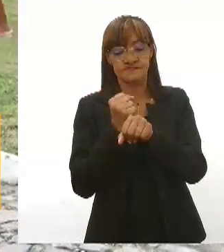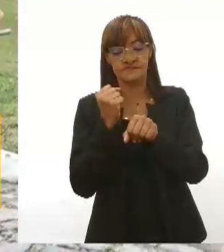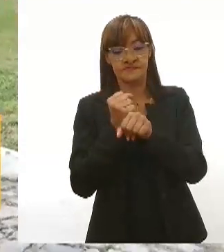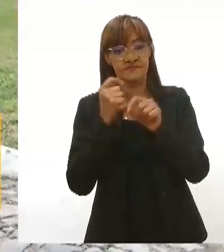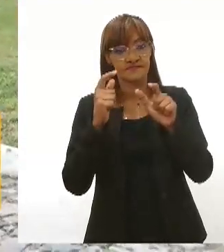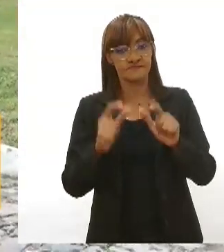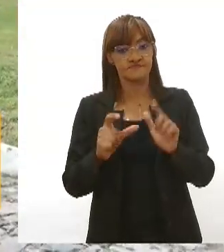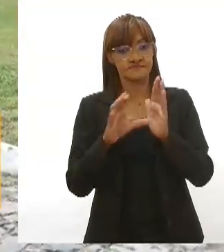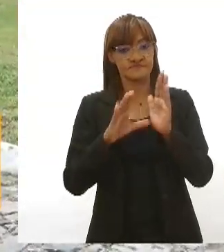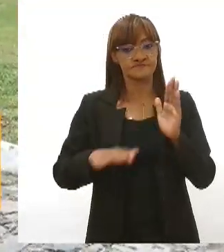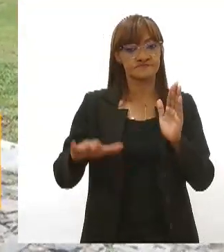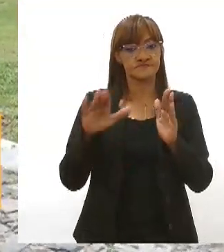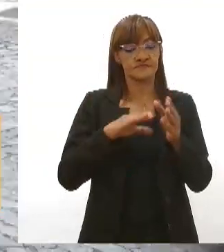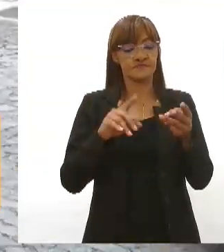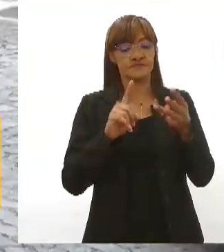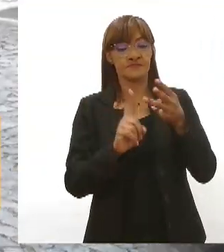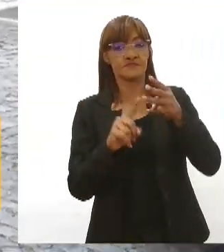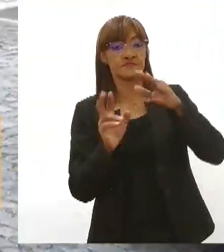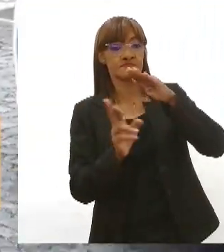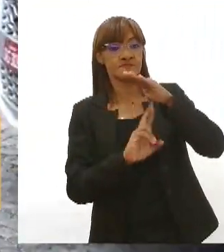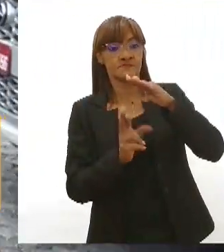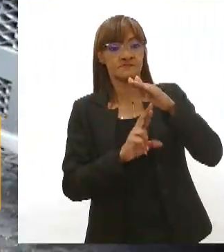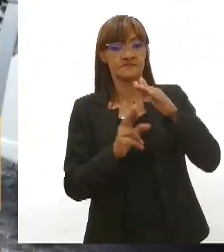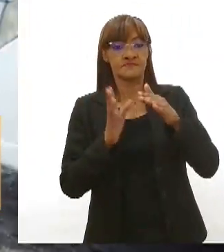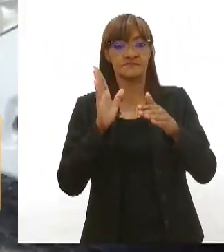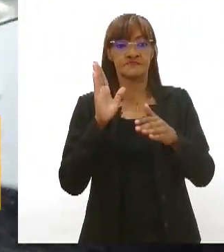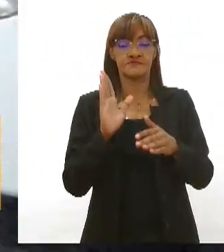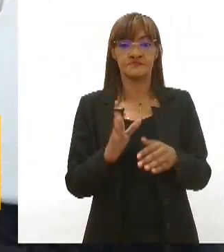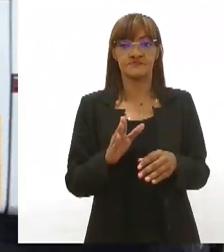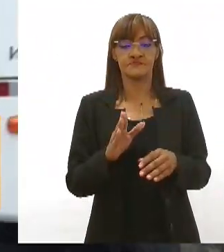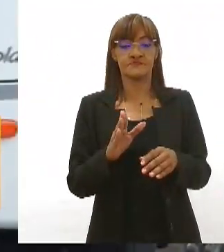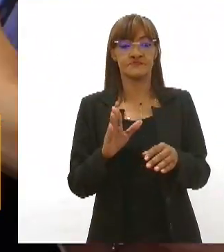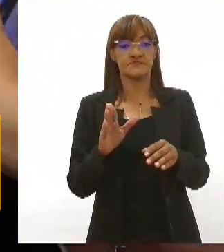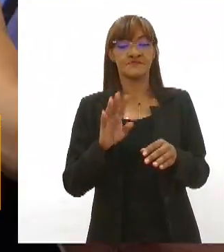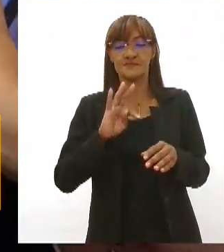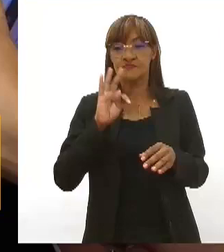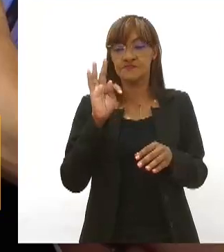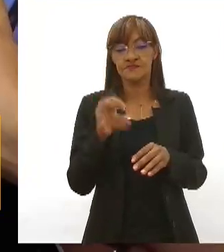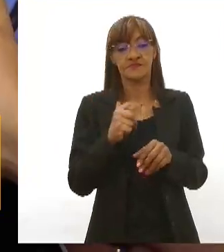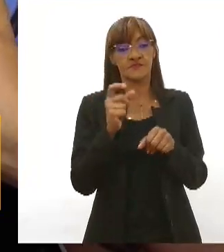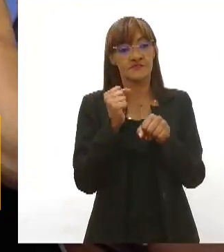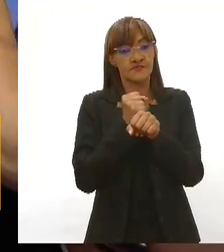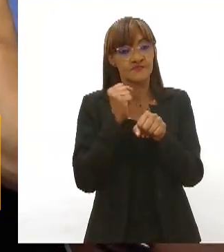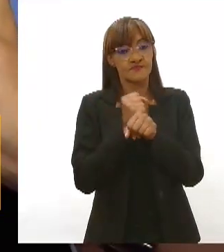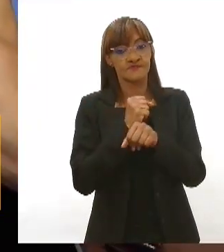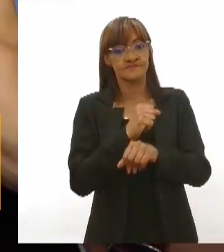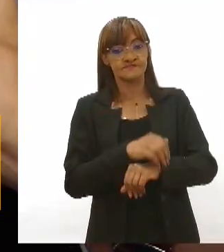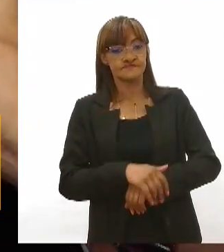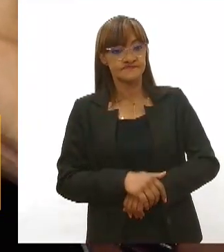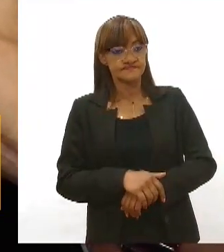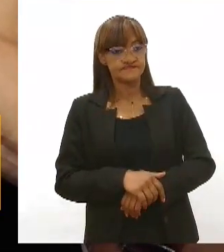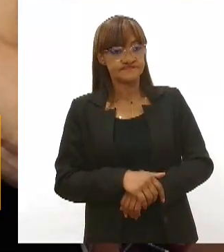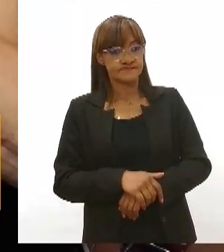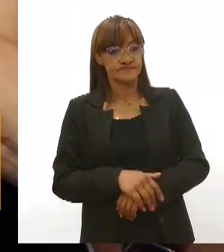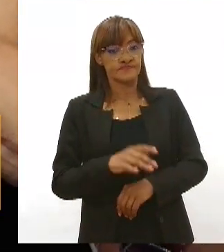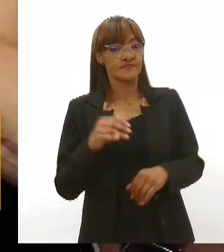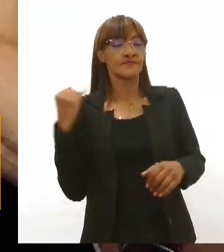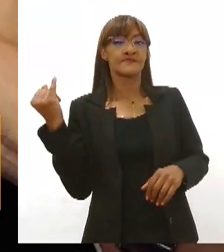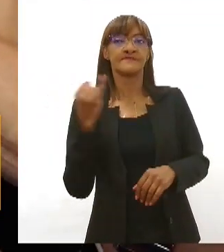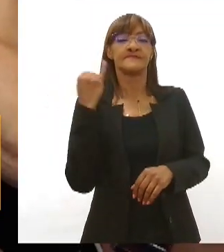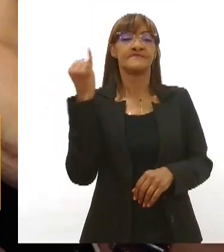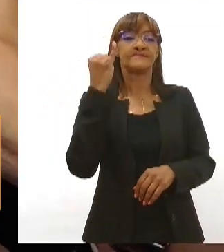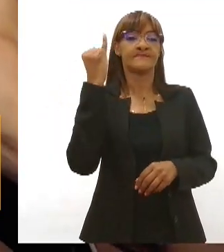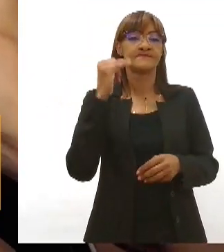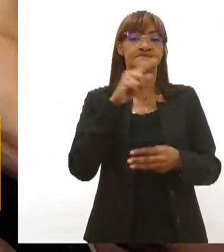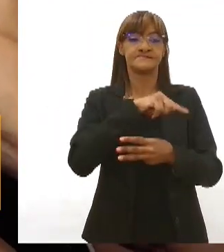terminal rodoviário, que será totalmente revitalizado. É importante recuperar a rodoviária, é importante recuperar a